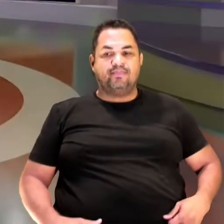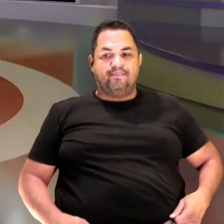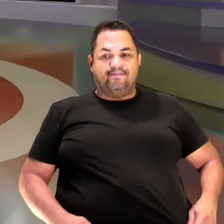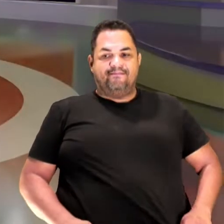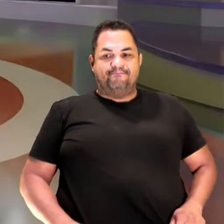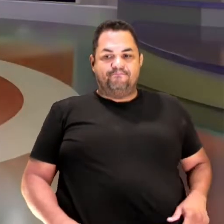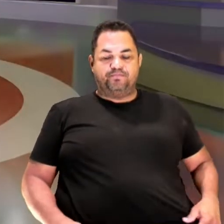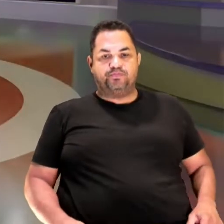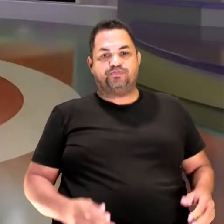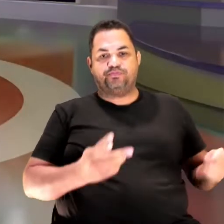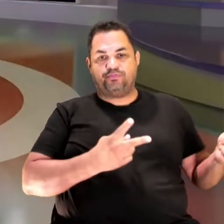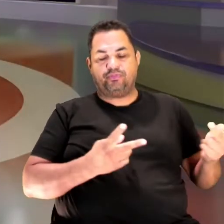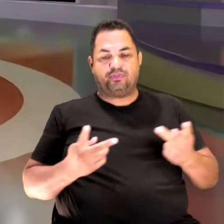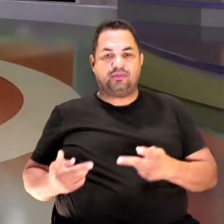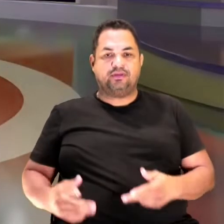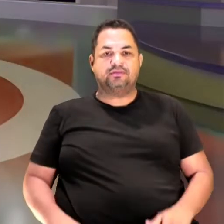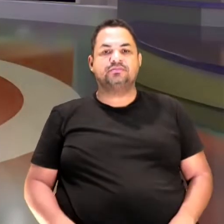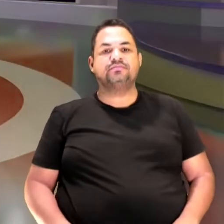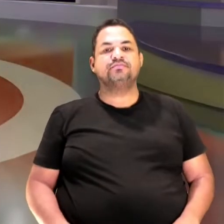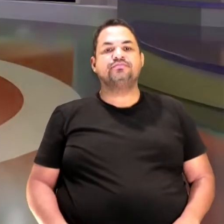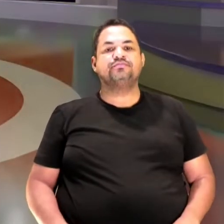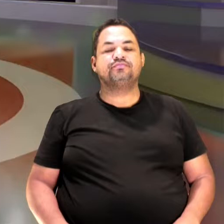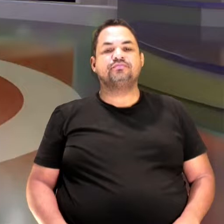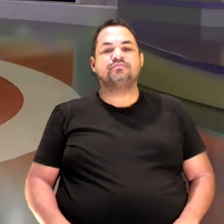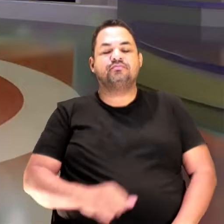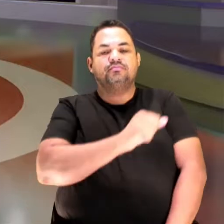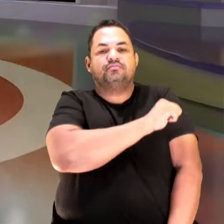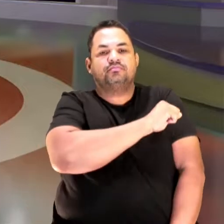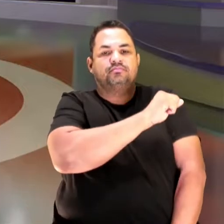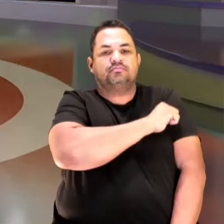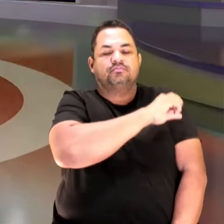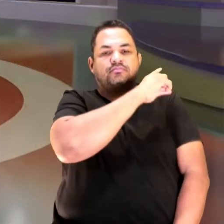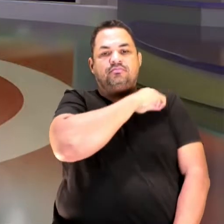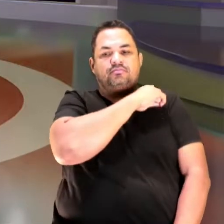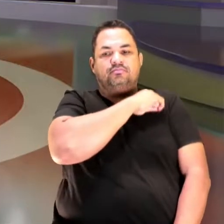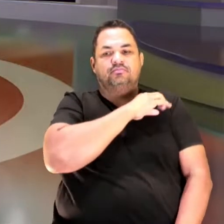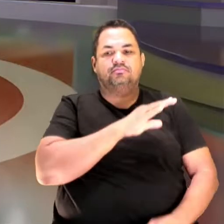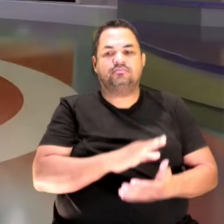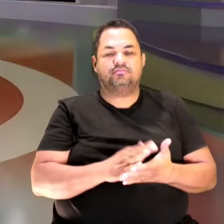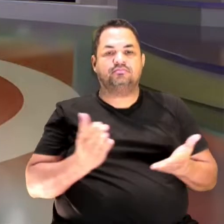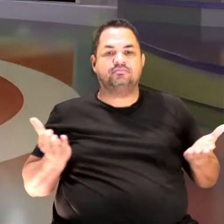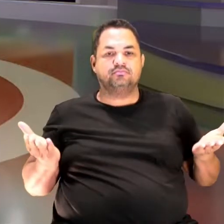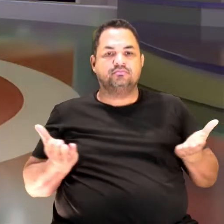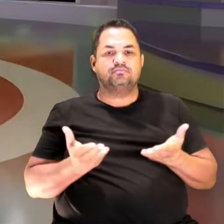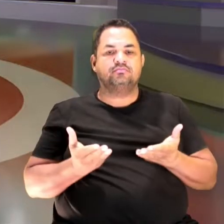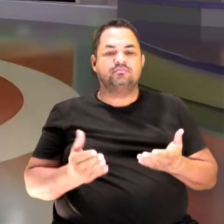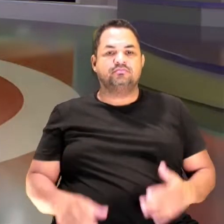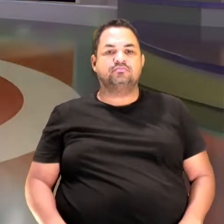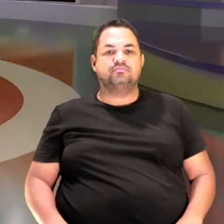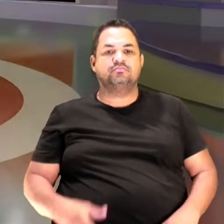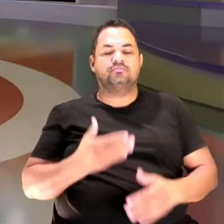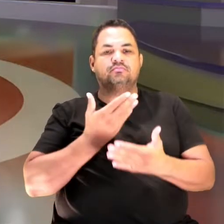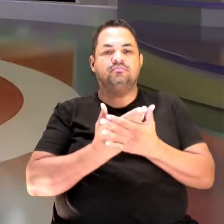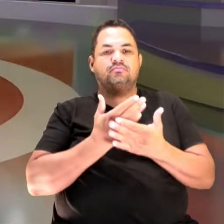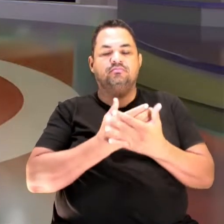everyone, welcome! Sejam todos muito bem-vindos, alunos do primeiro ano. Estamos hoje com a nossa